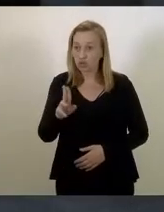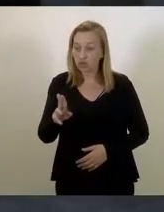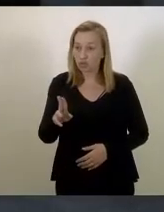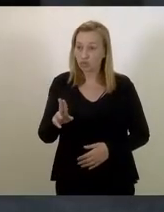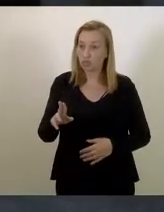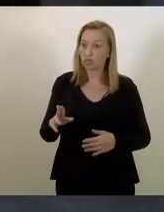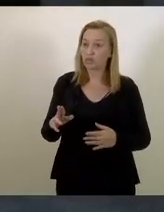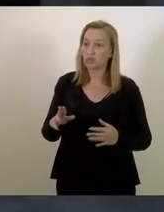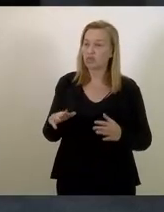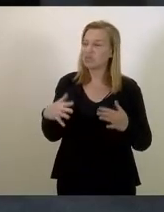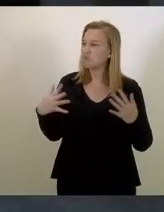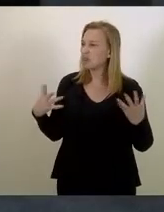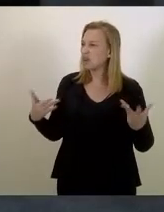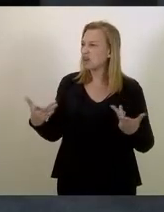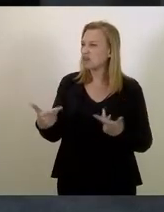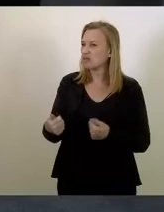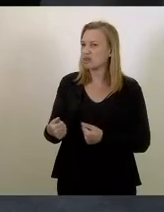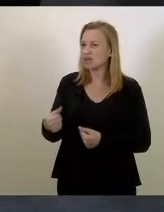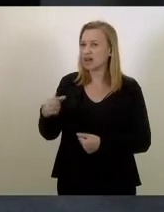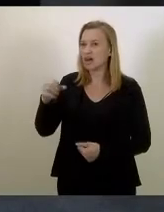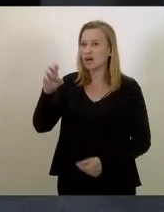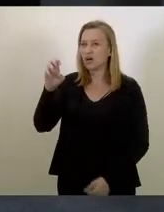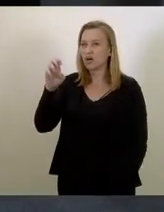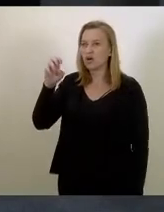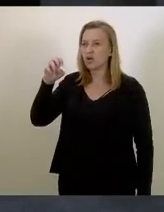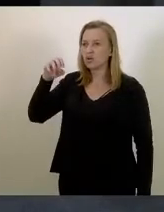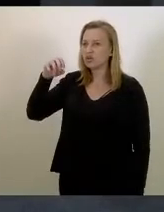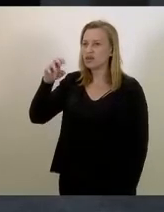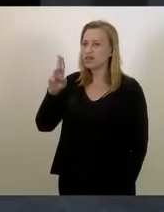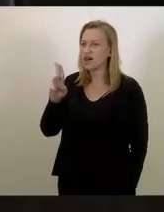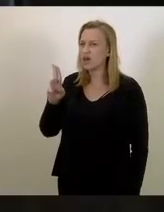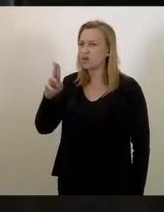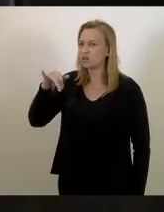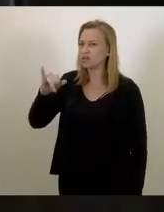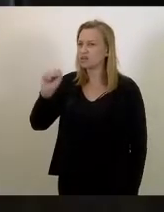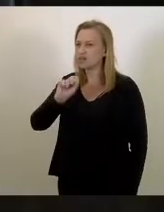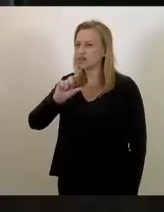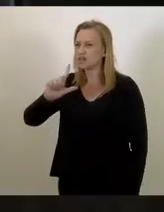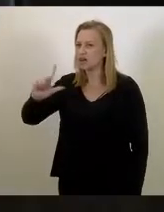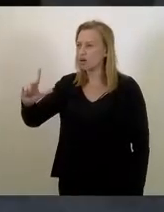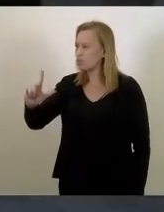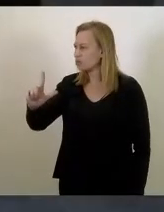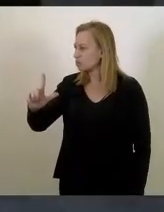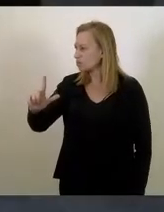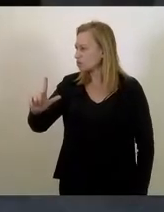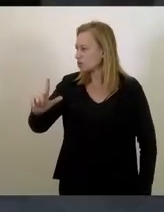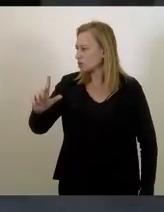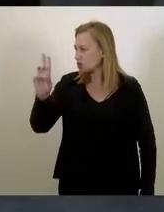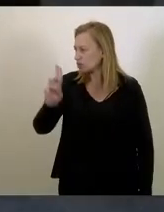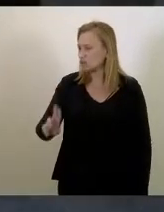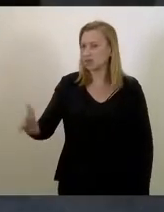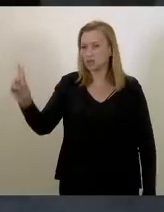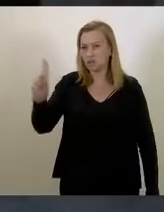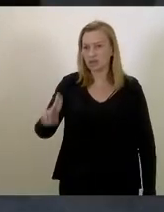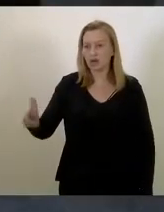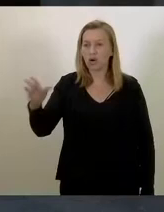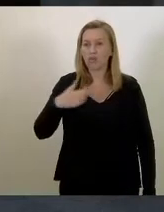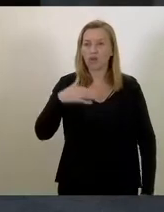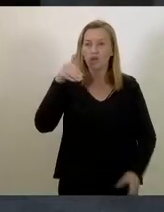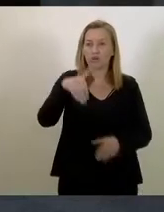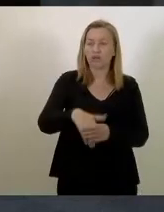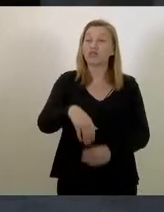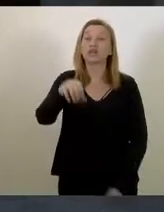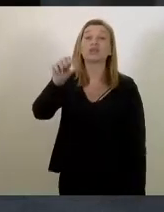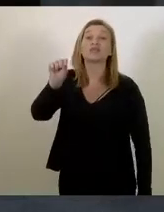universal a mais elegante do parlamento referência nas atitudes meu voto é